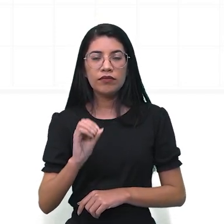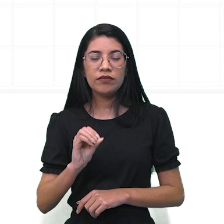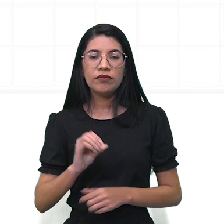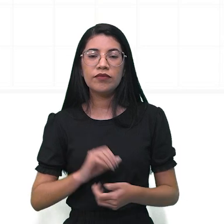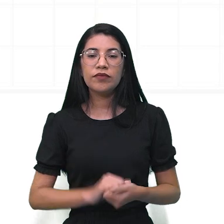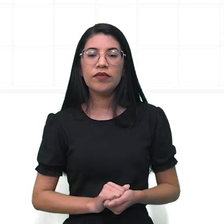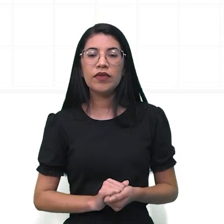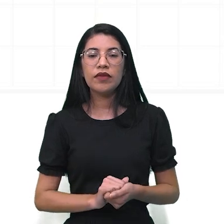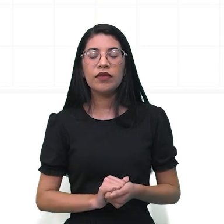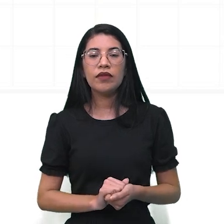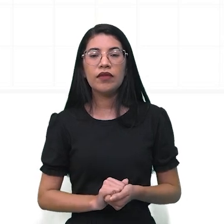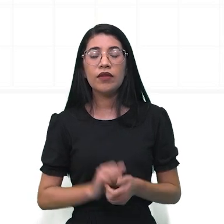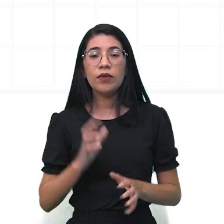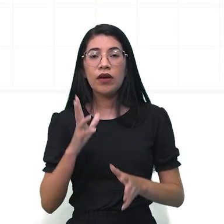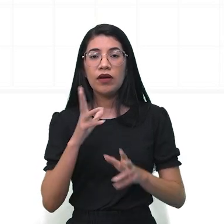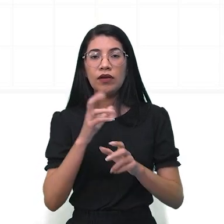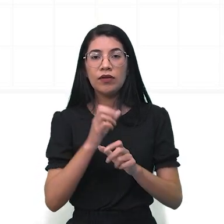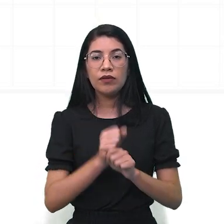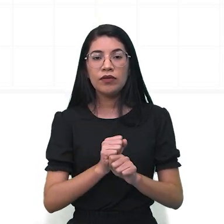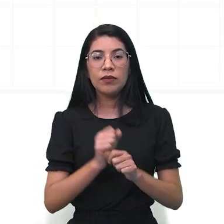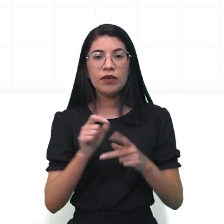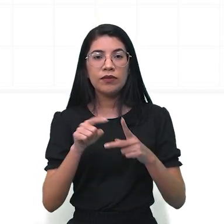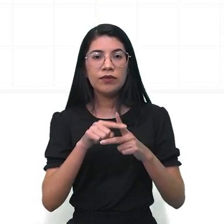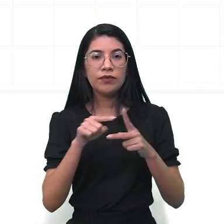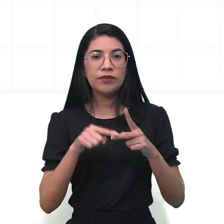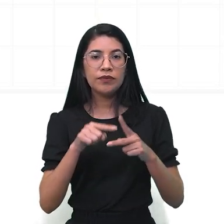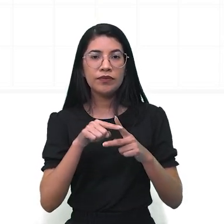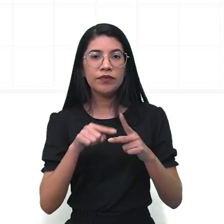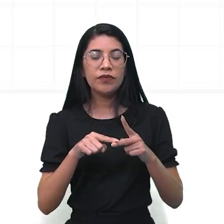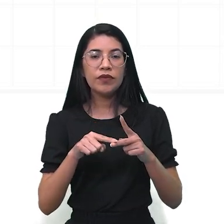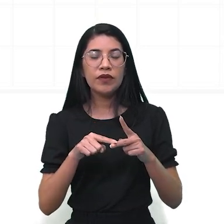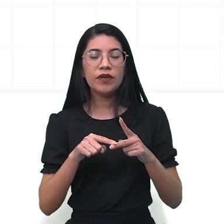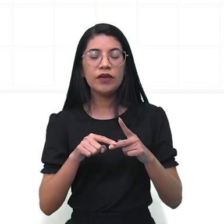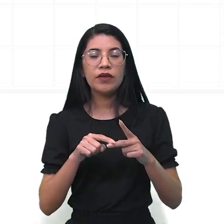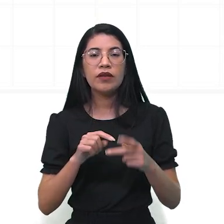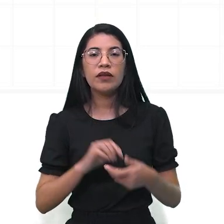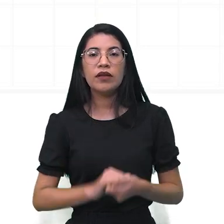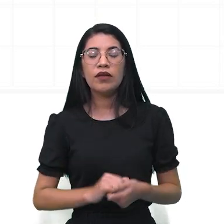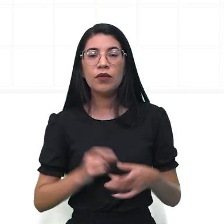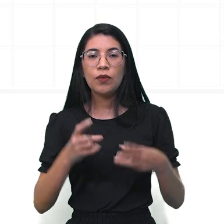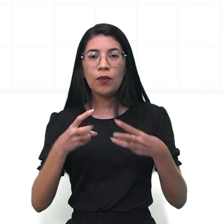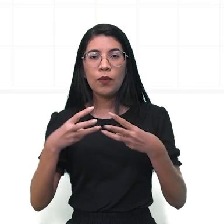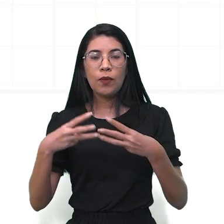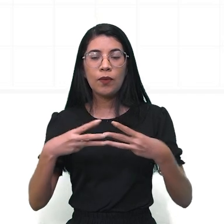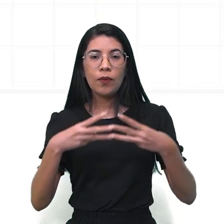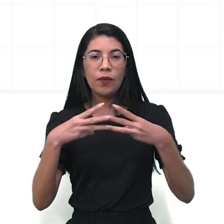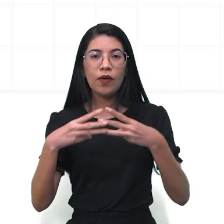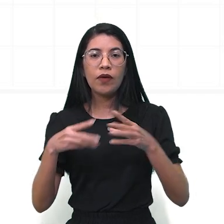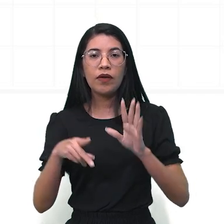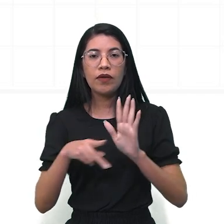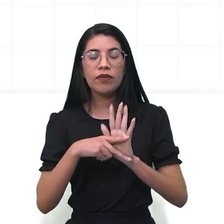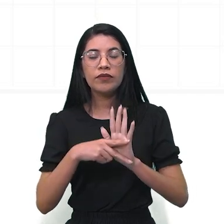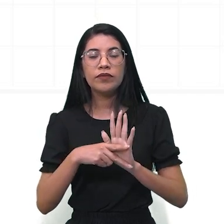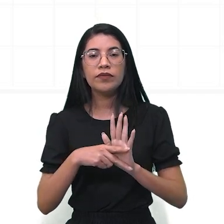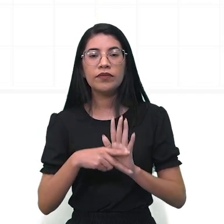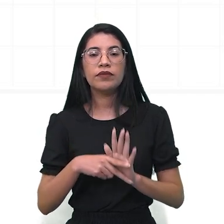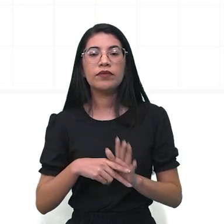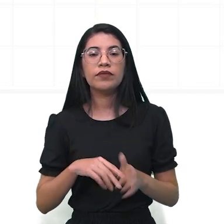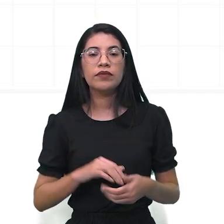720. Então, o somatório dos ângulos internos de um hexágono será igual